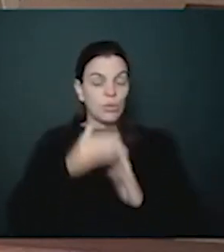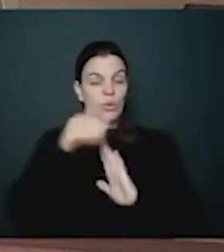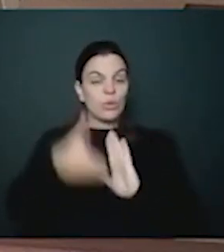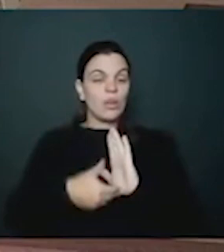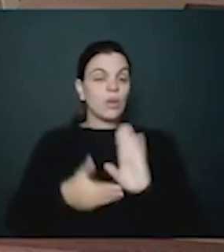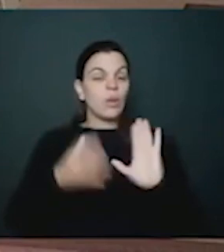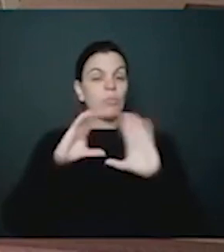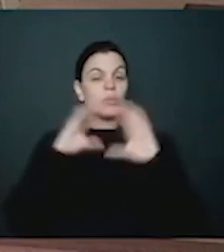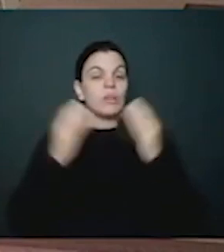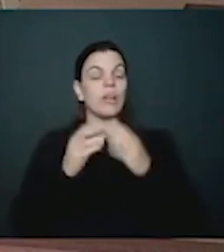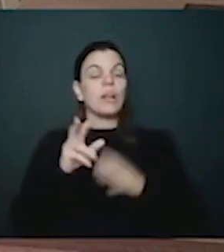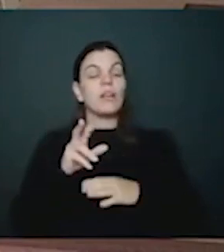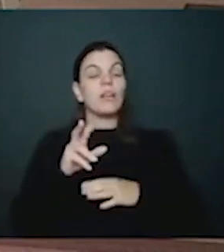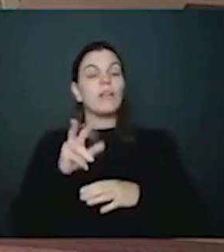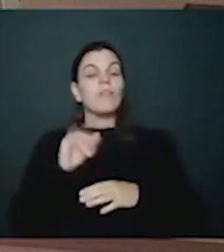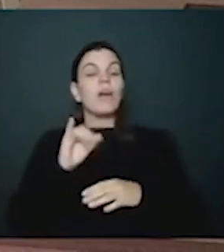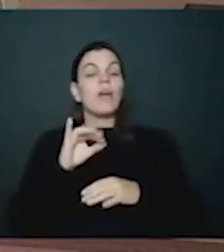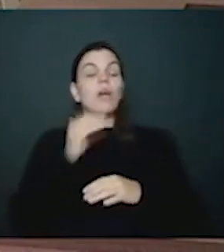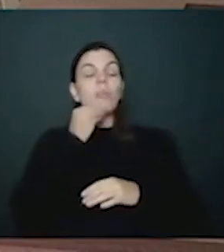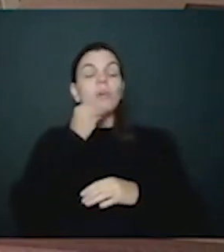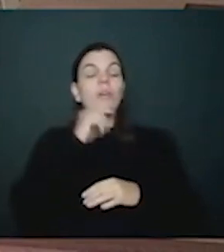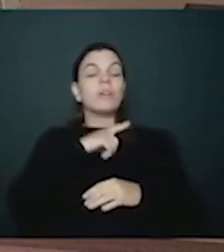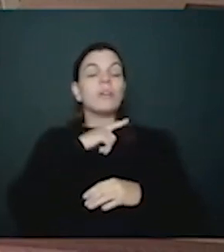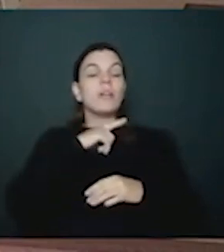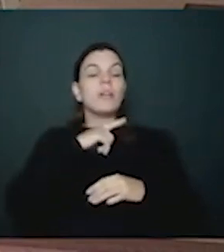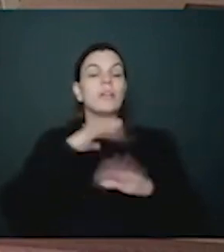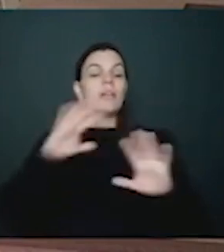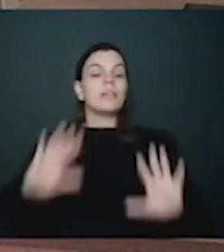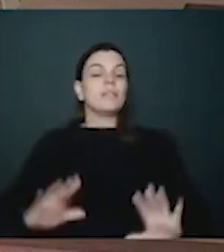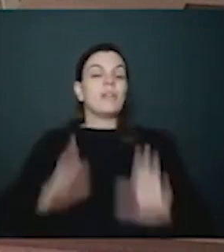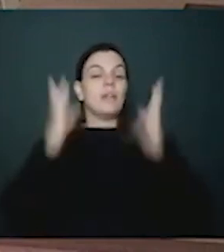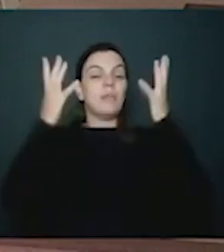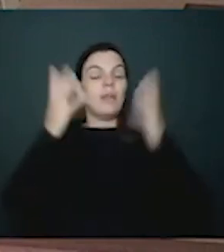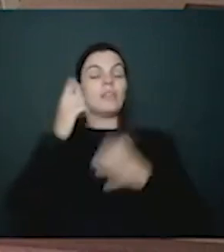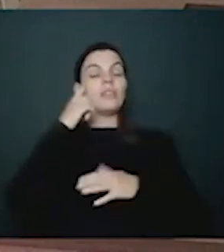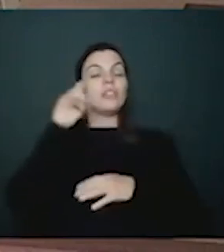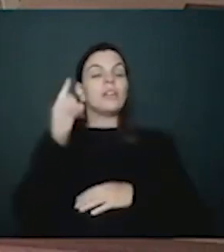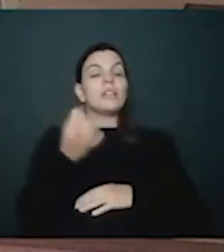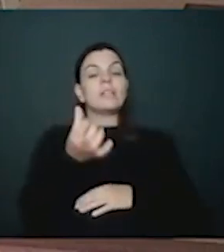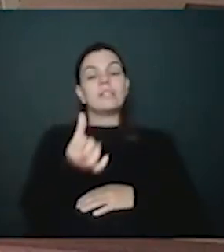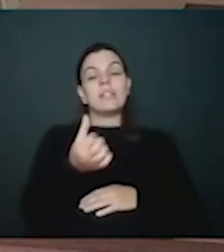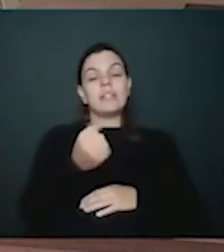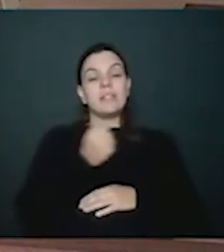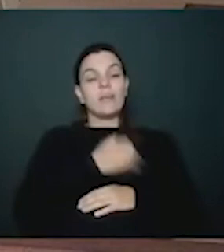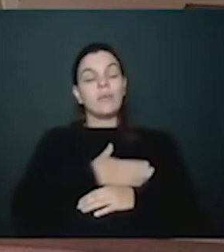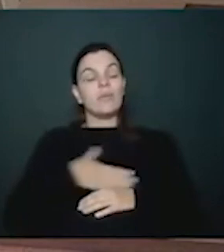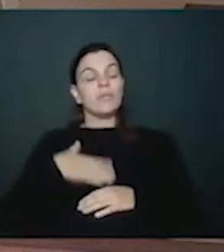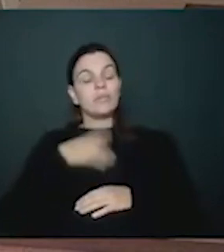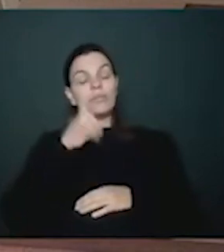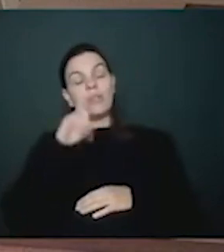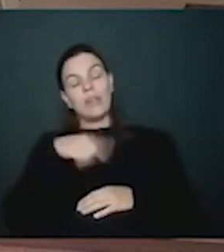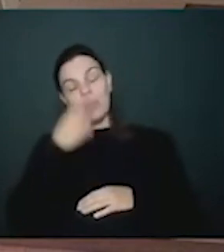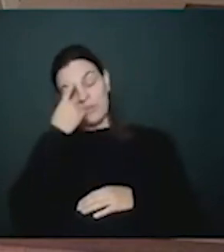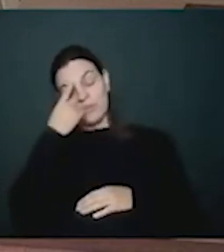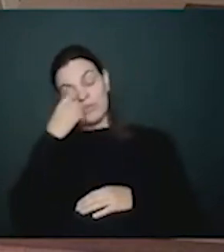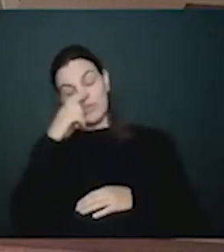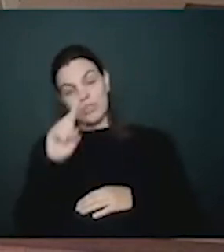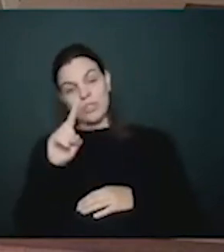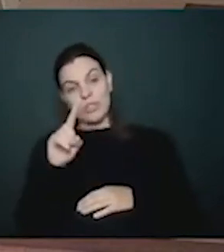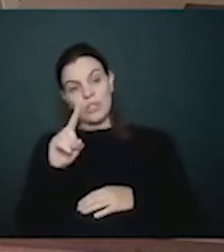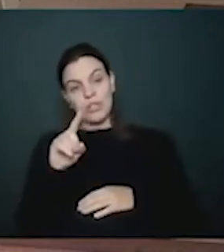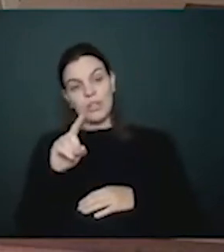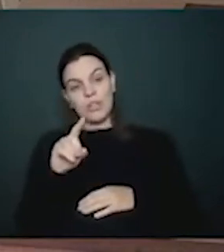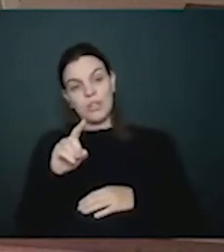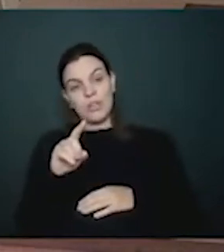6 de agosto como o dia oficial do padroeiro da paróquia Senhor